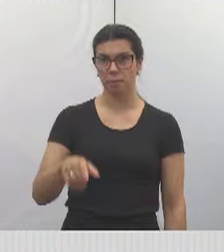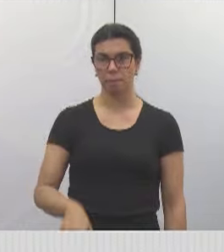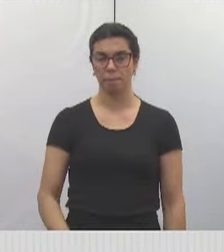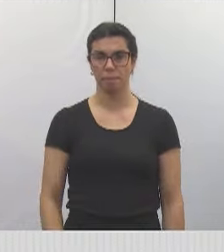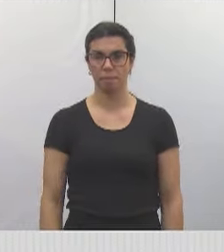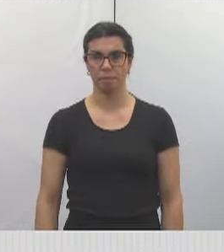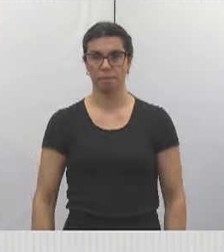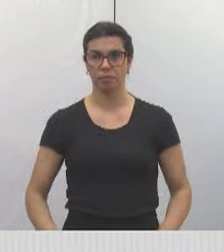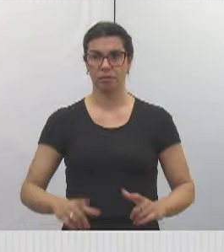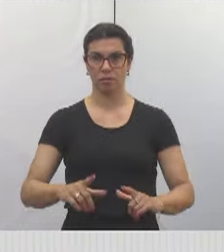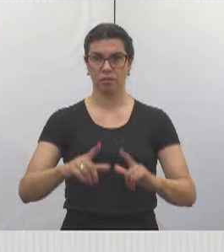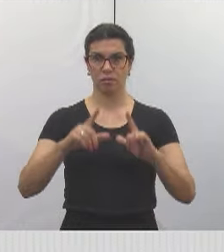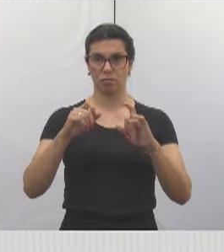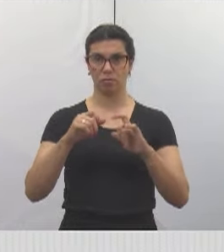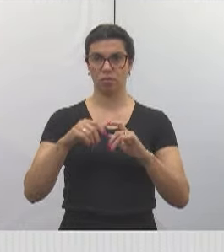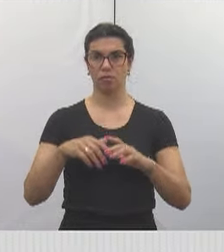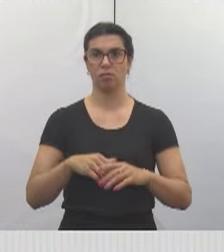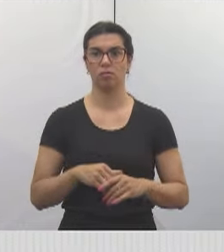A foto